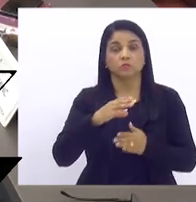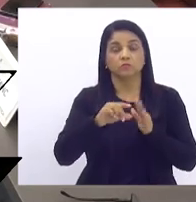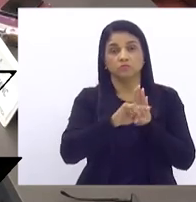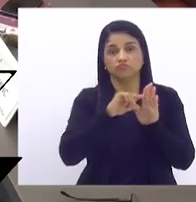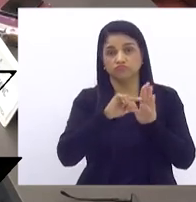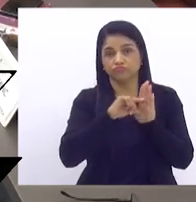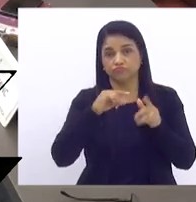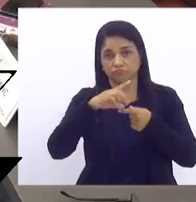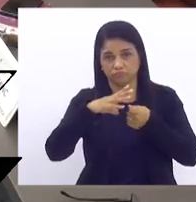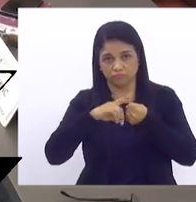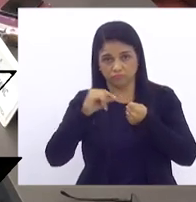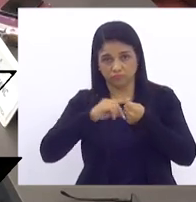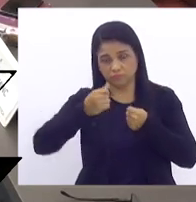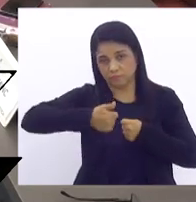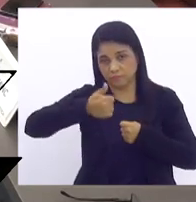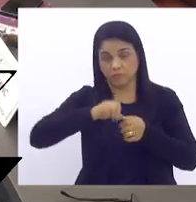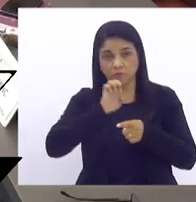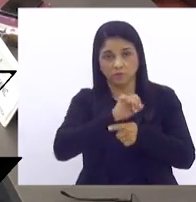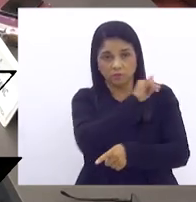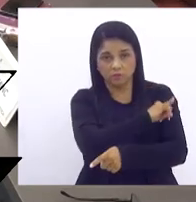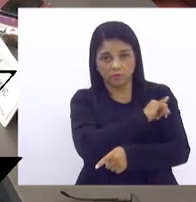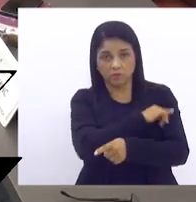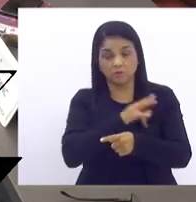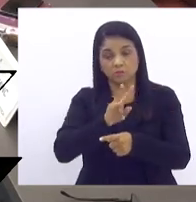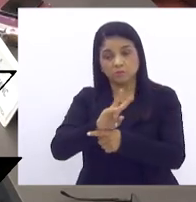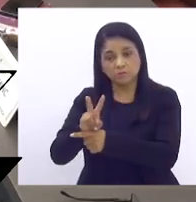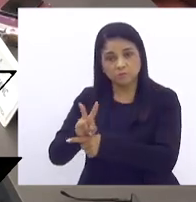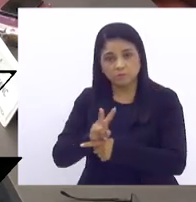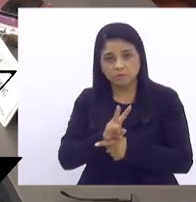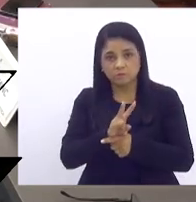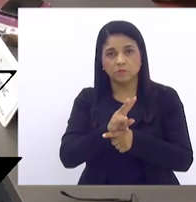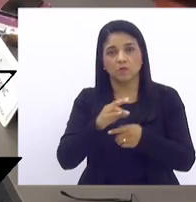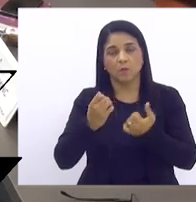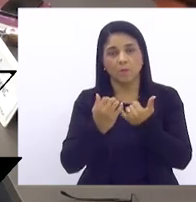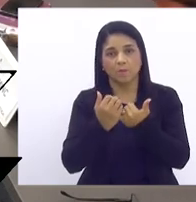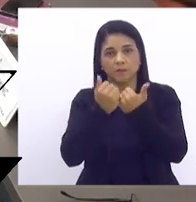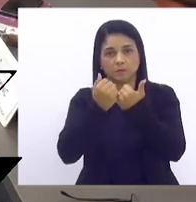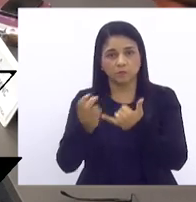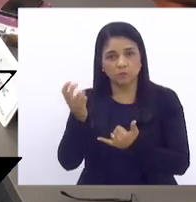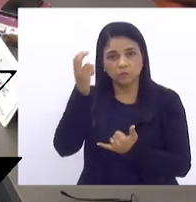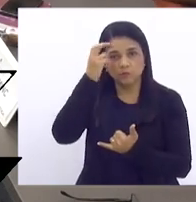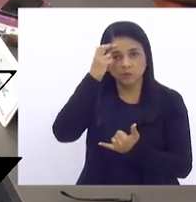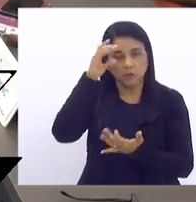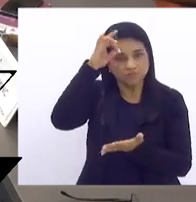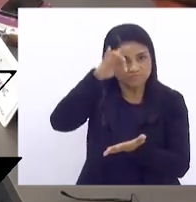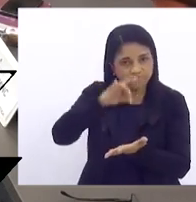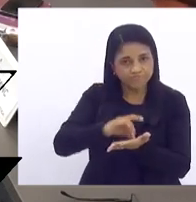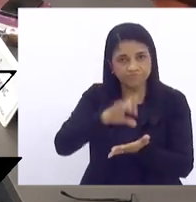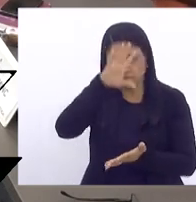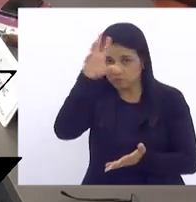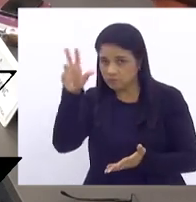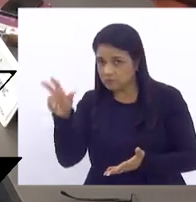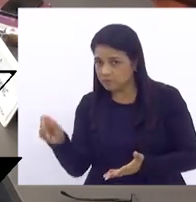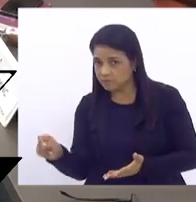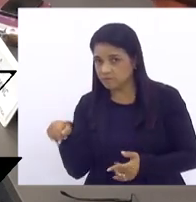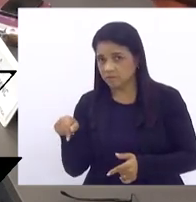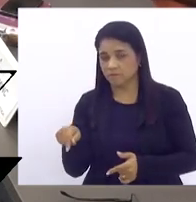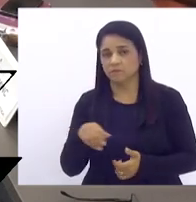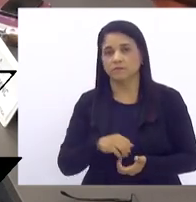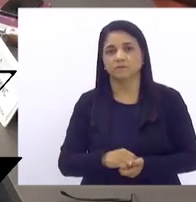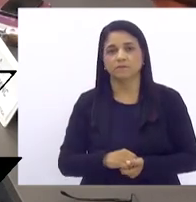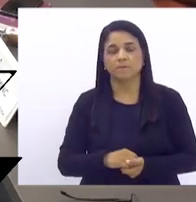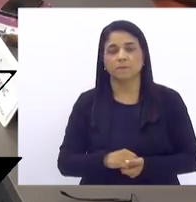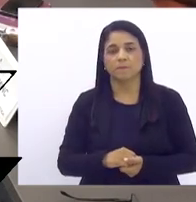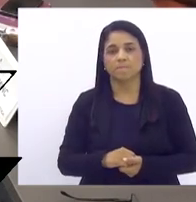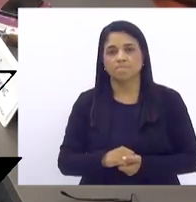seguinte: o estado do Rio de Janeiro deverá preservar permanentemente o patrimônio cultural de origem africana.